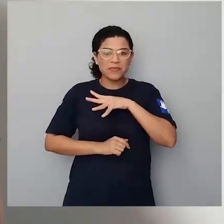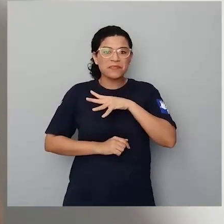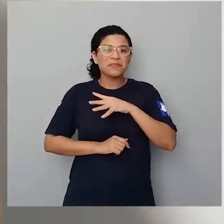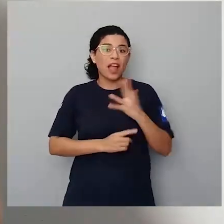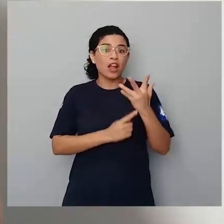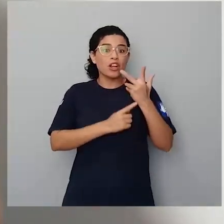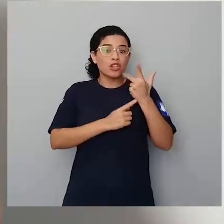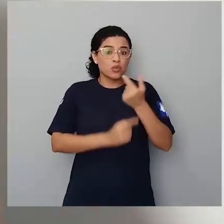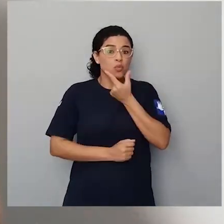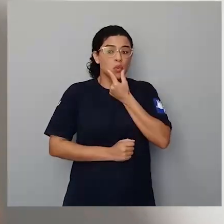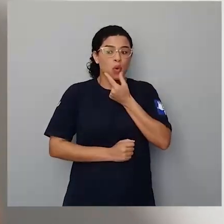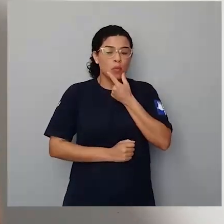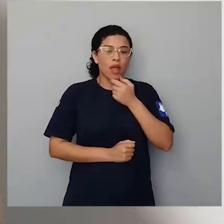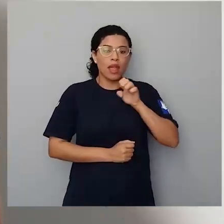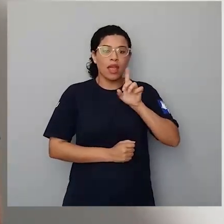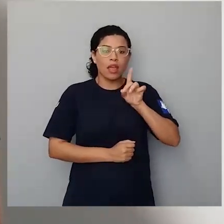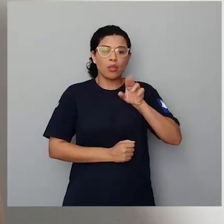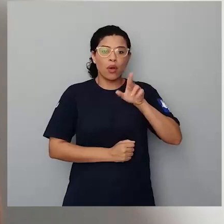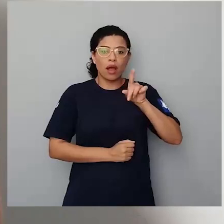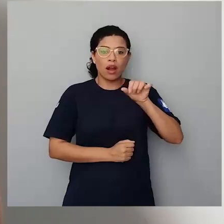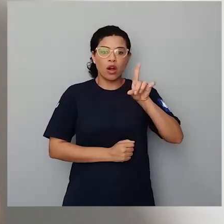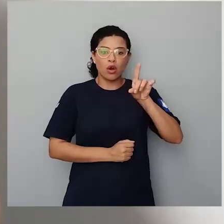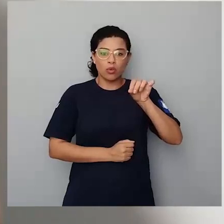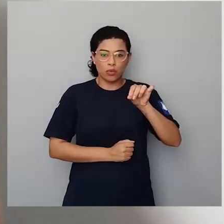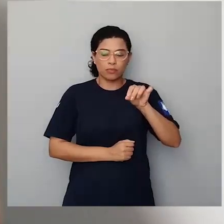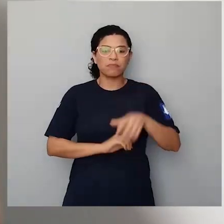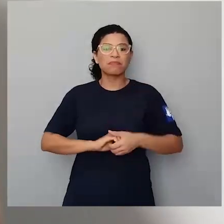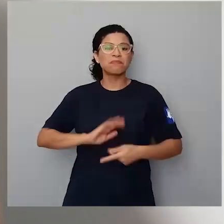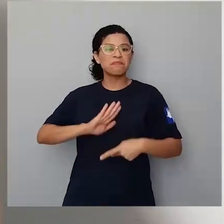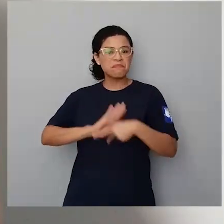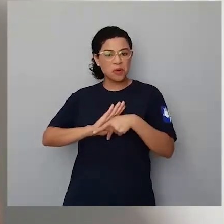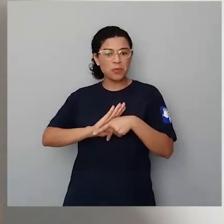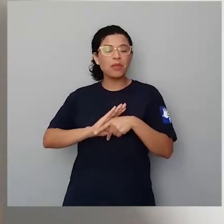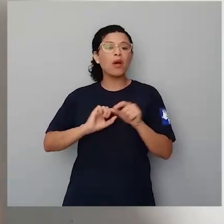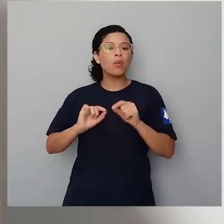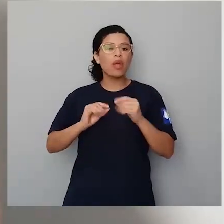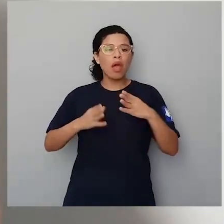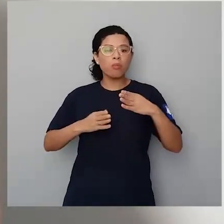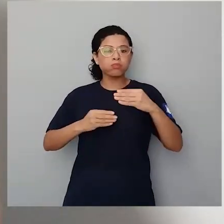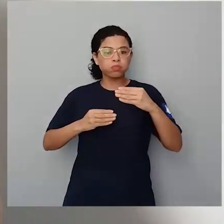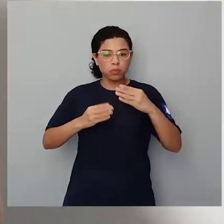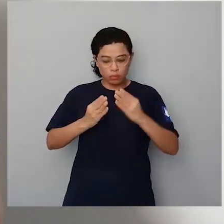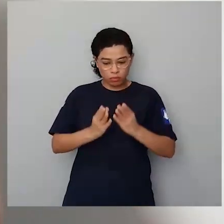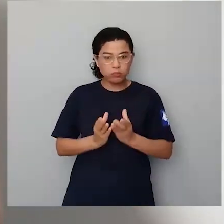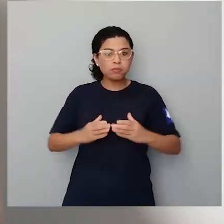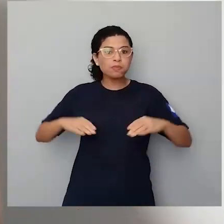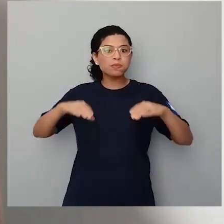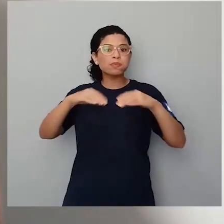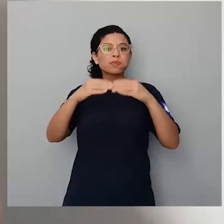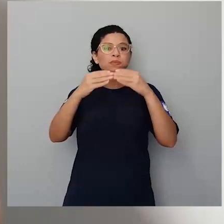do artista Eduardo Sur, chamada Pets. Lembraram?